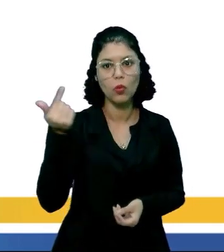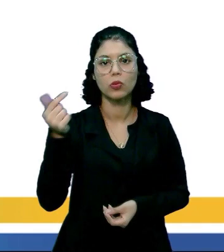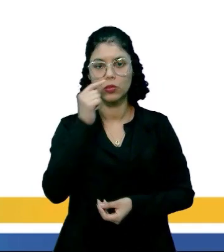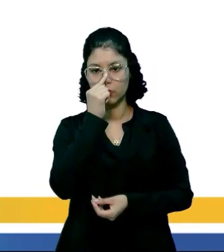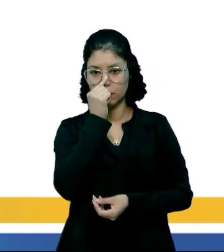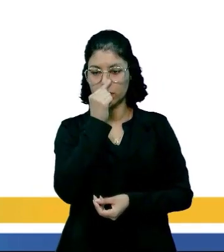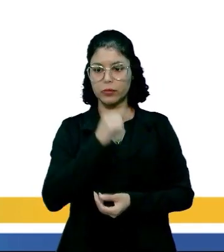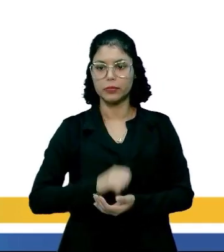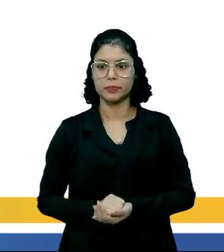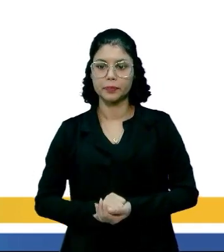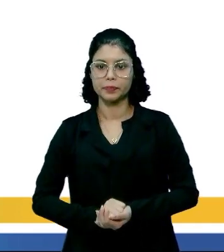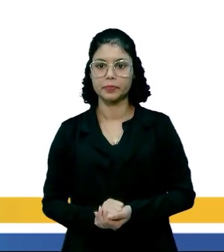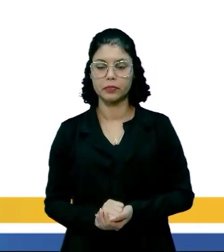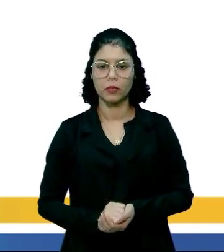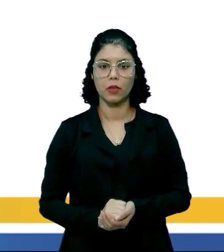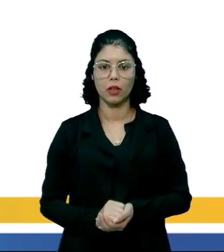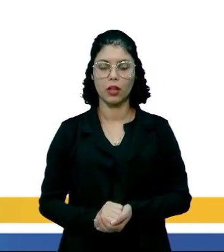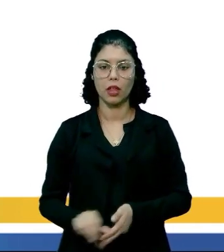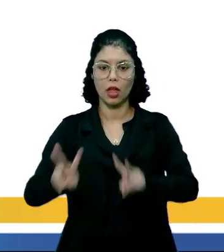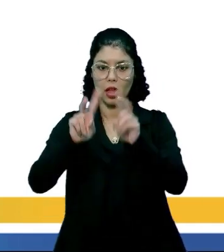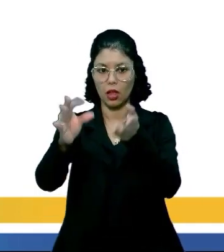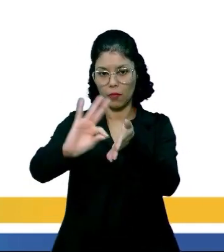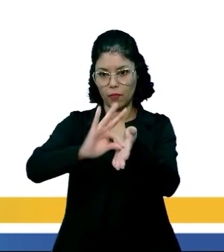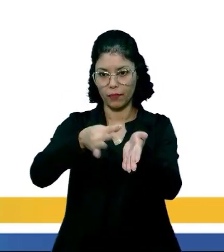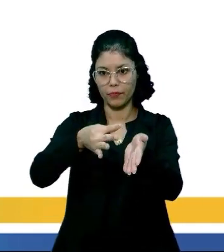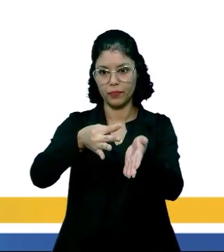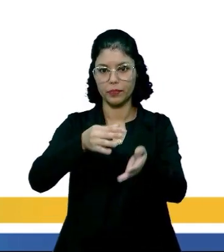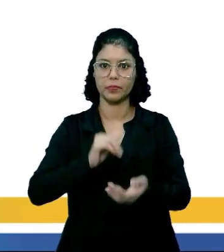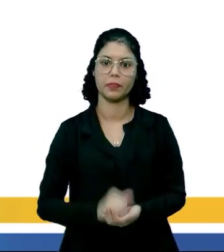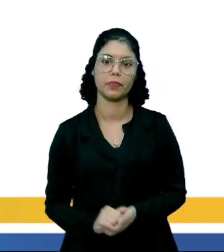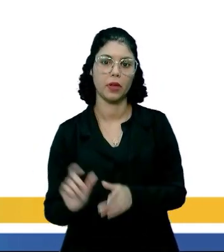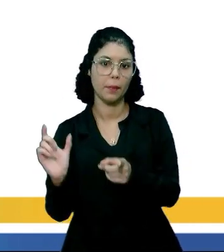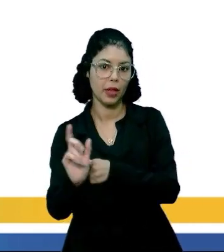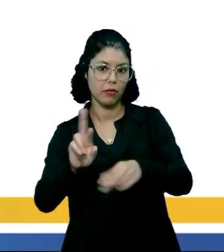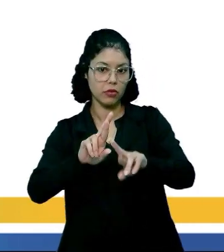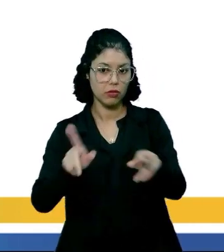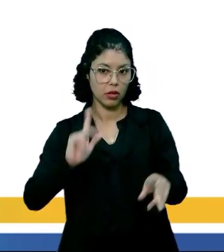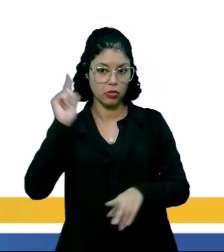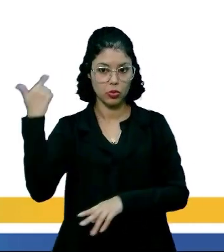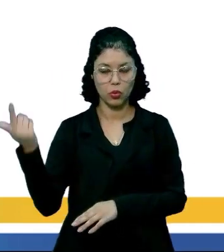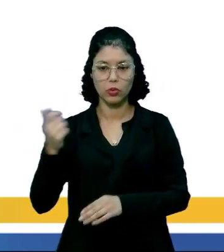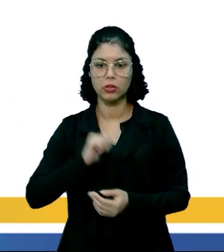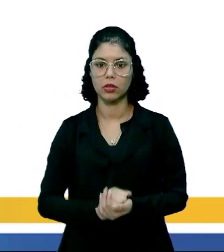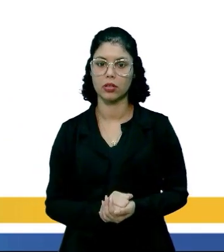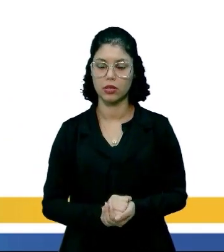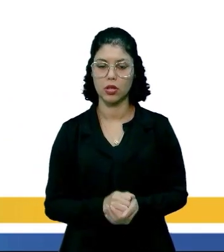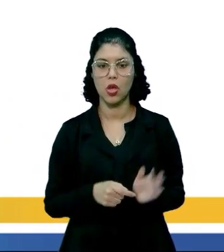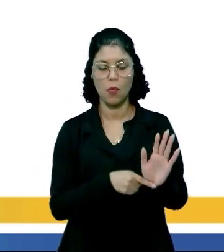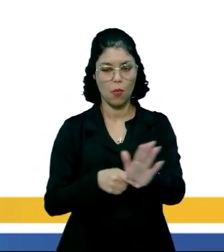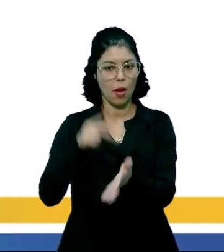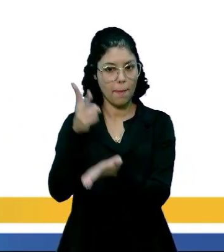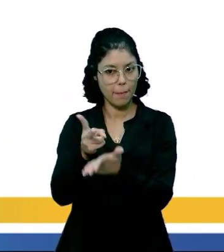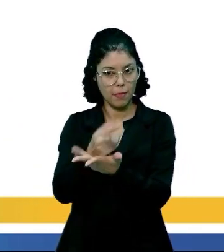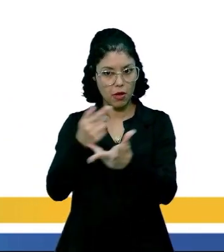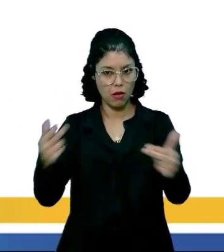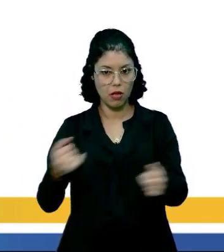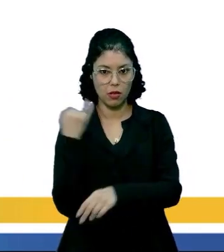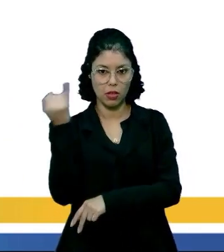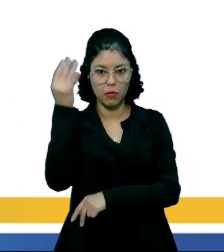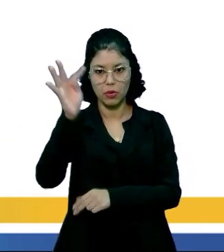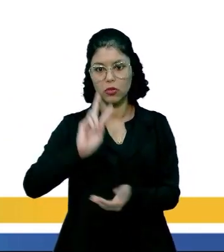de outro, a respectiva assinatura ou palavra diferente de outra, mas que exprime a mesma